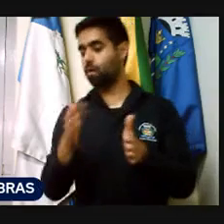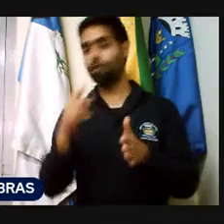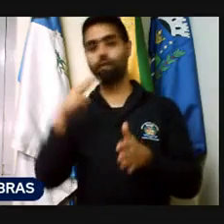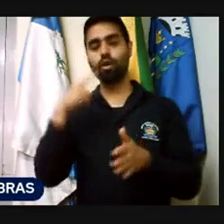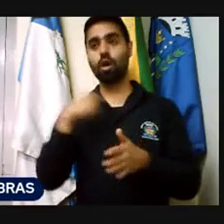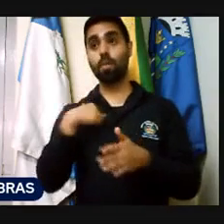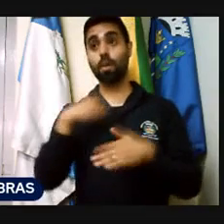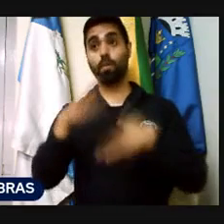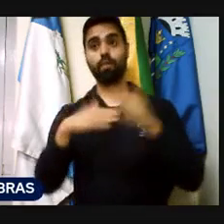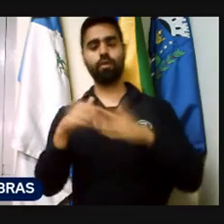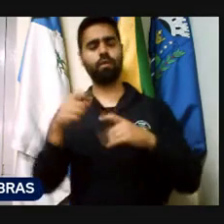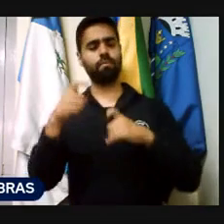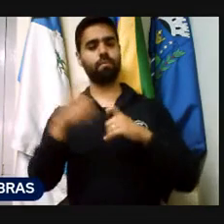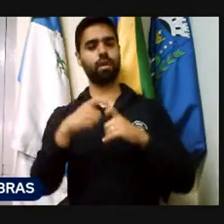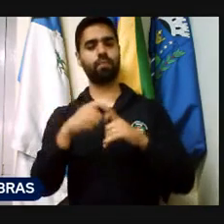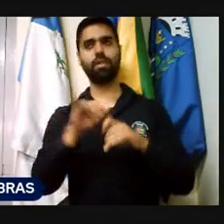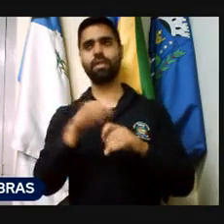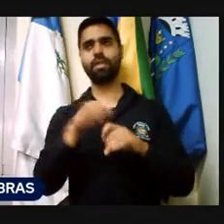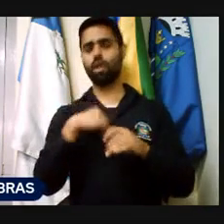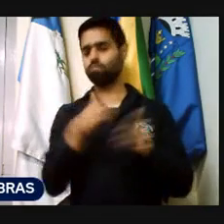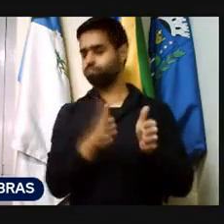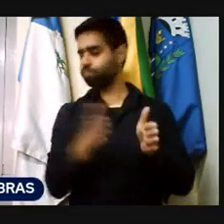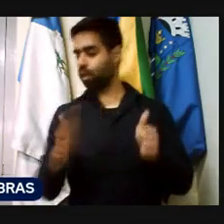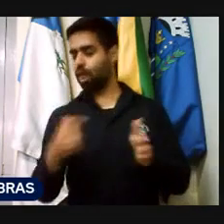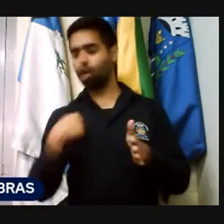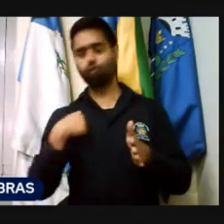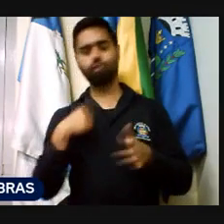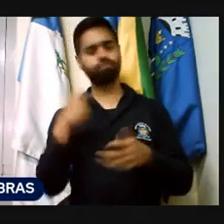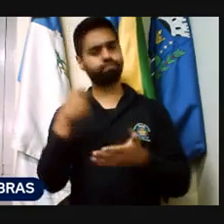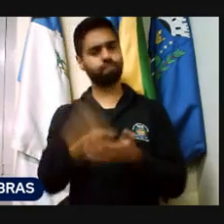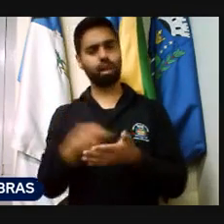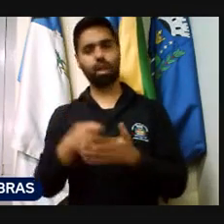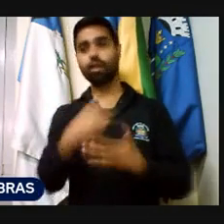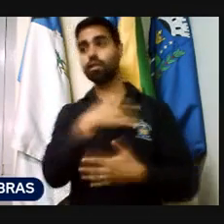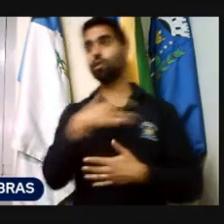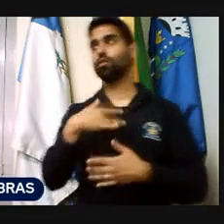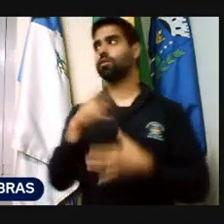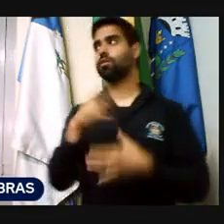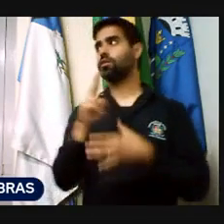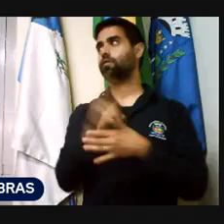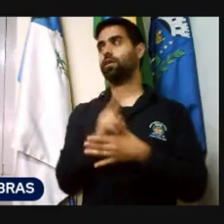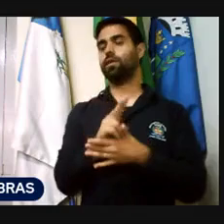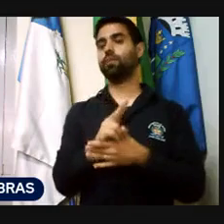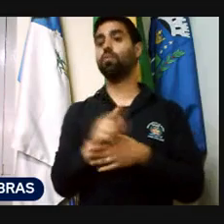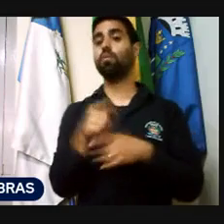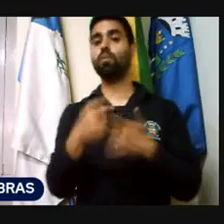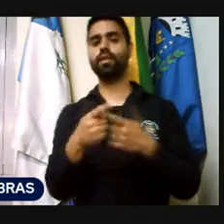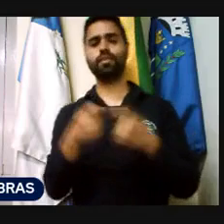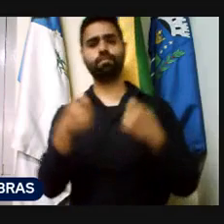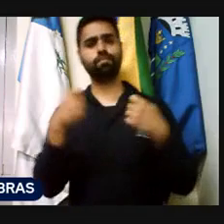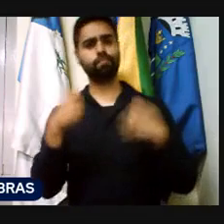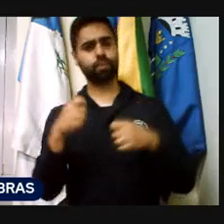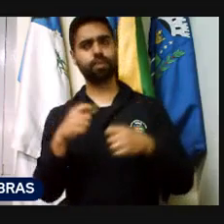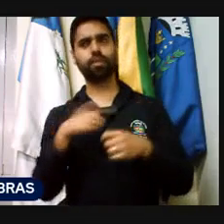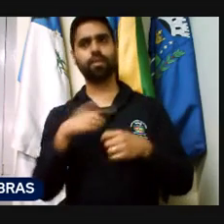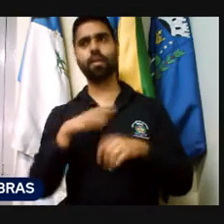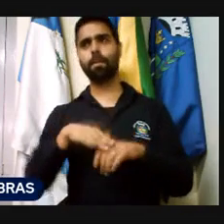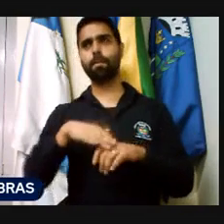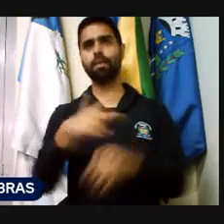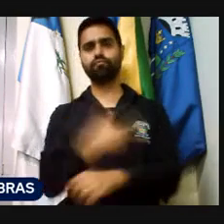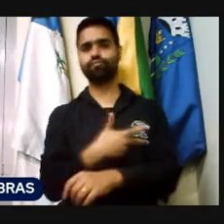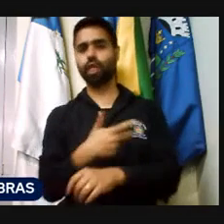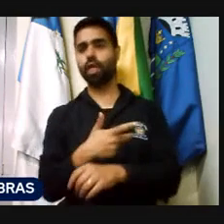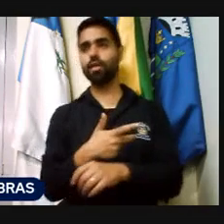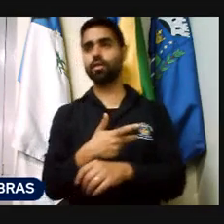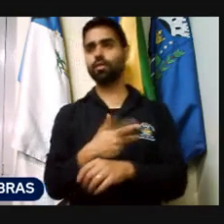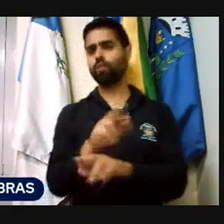minha profissão é médica, mas enquanto estiver aqui, estarei lutando na saúde de Valença, porque nós precisamos, sim, de mais exames, porque